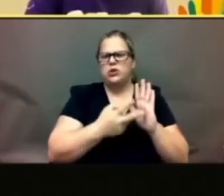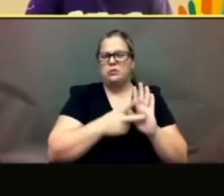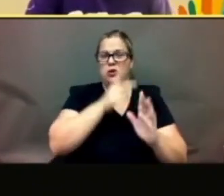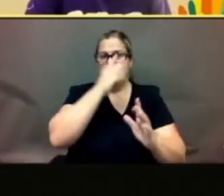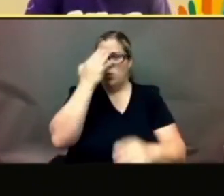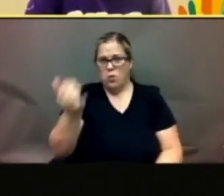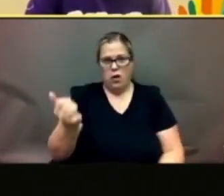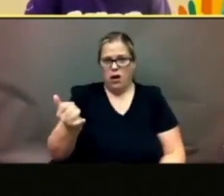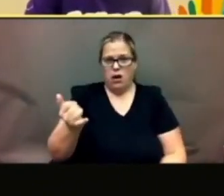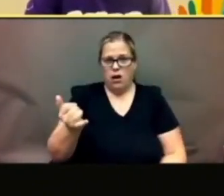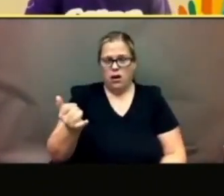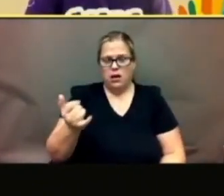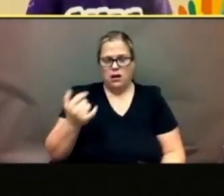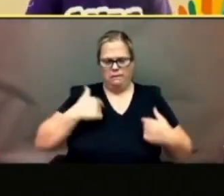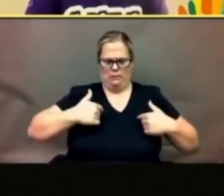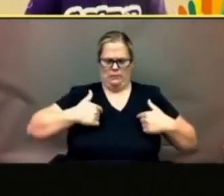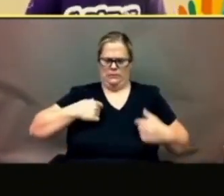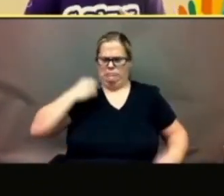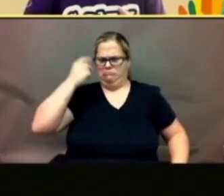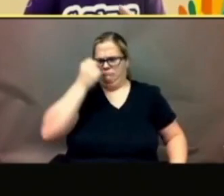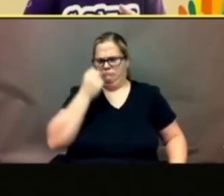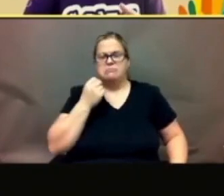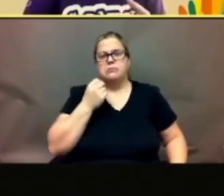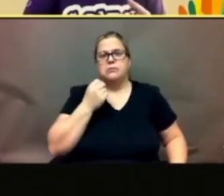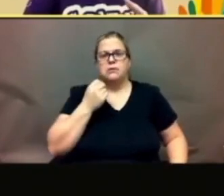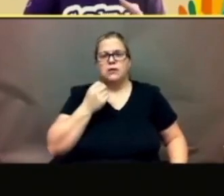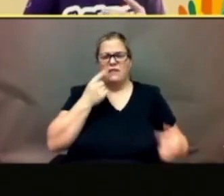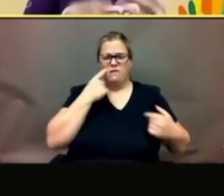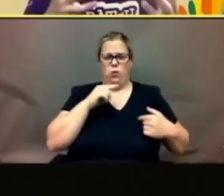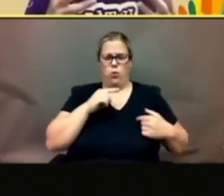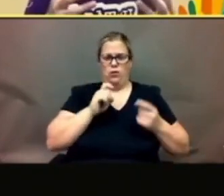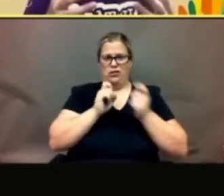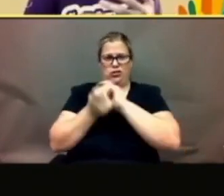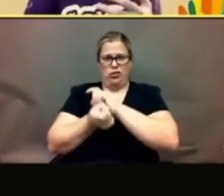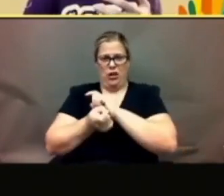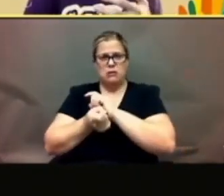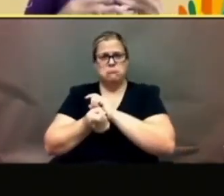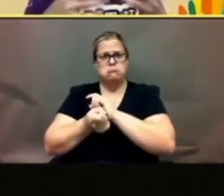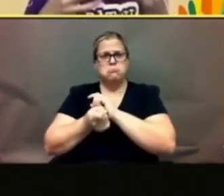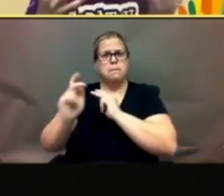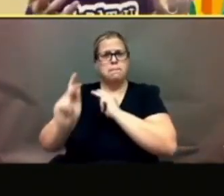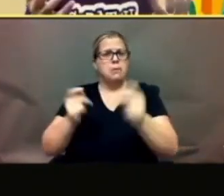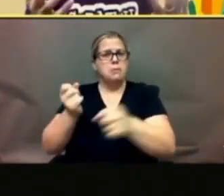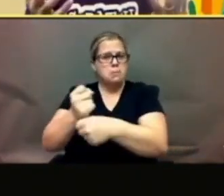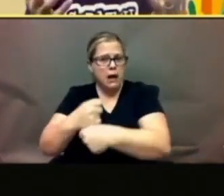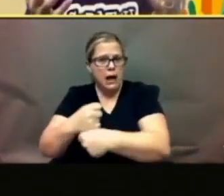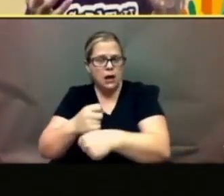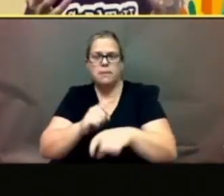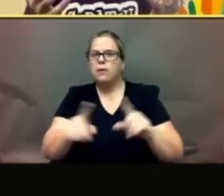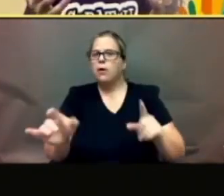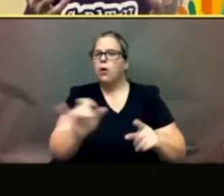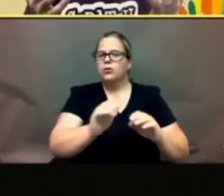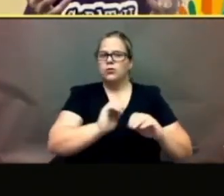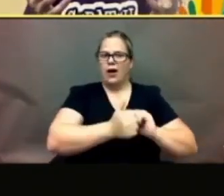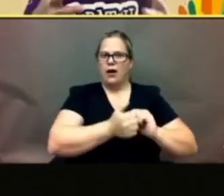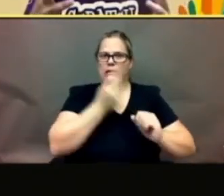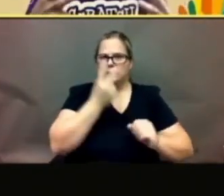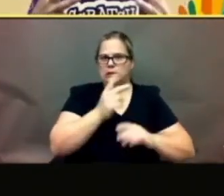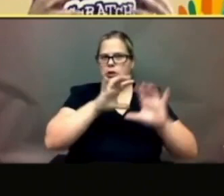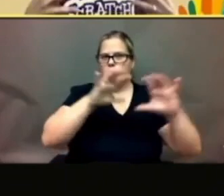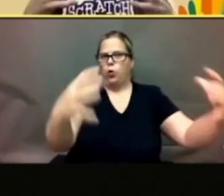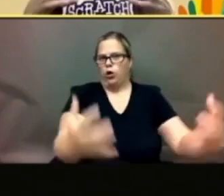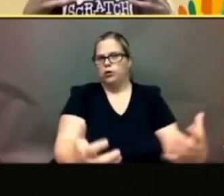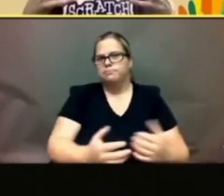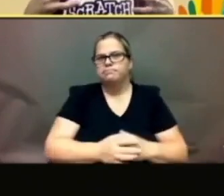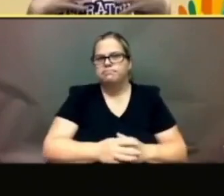E o porquê, na verdade, para mim. É mudar não só o as pessoas podem fazer. Mas como podem